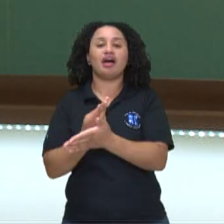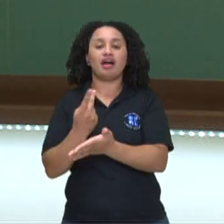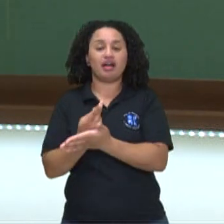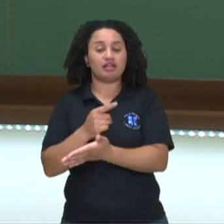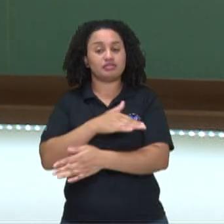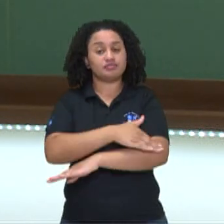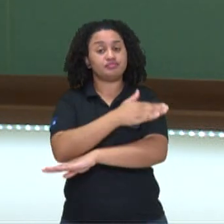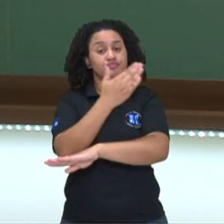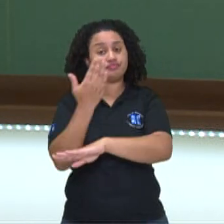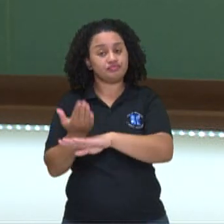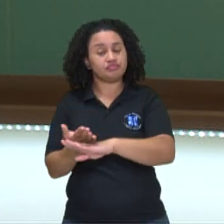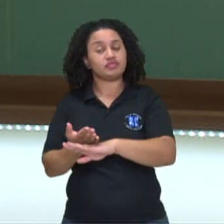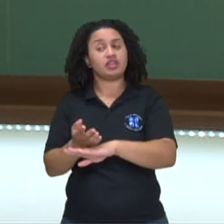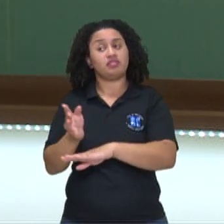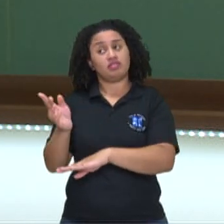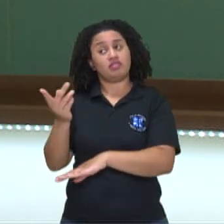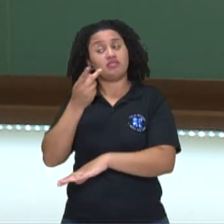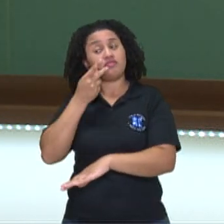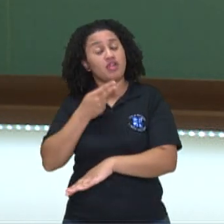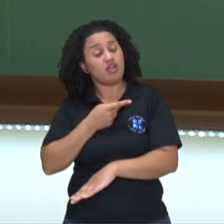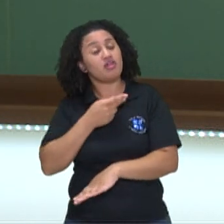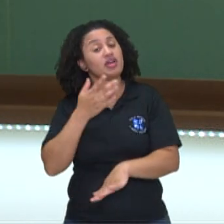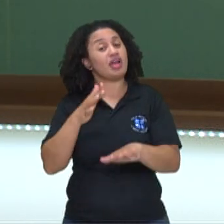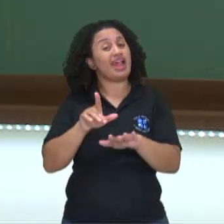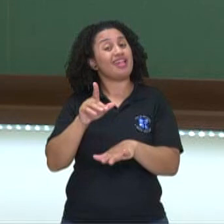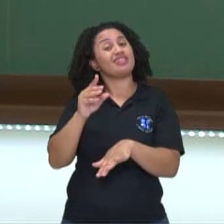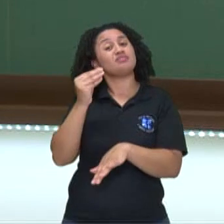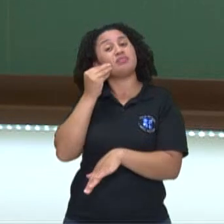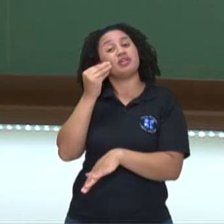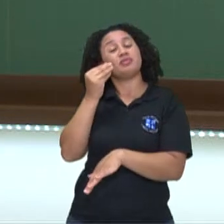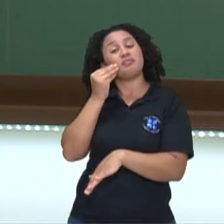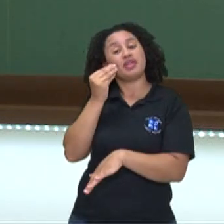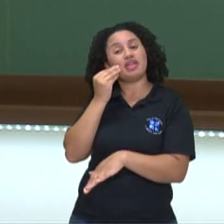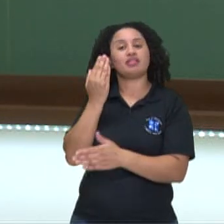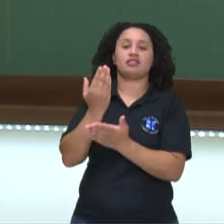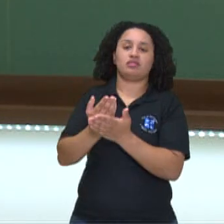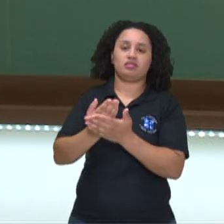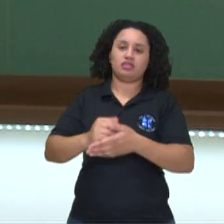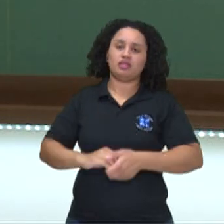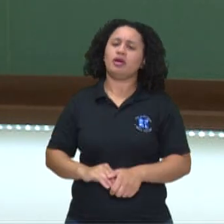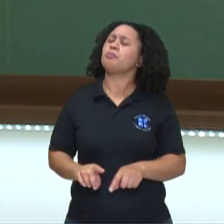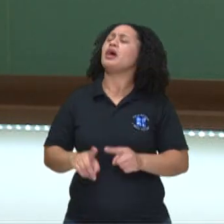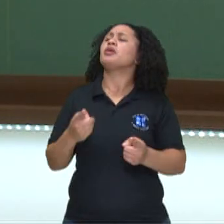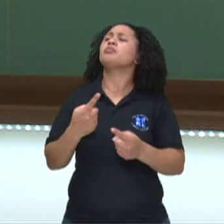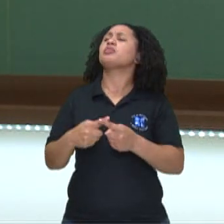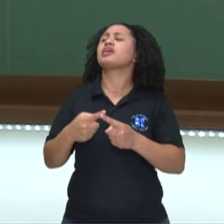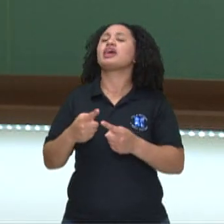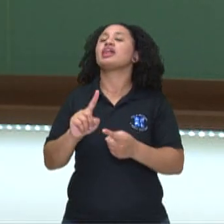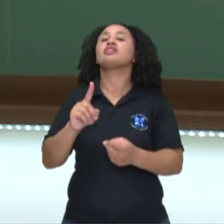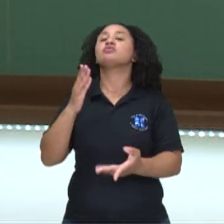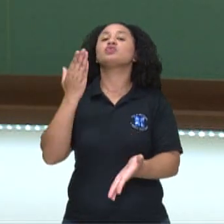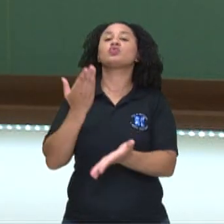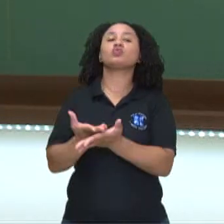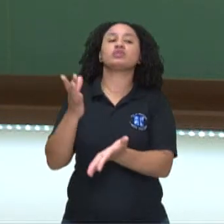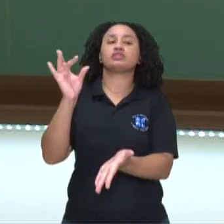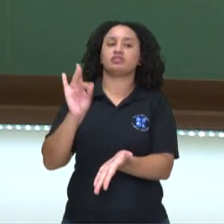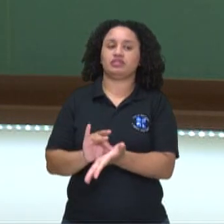senhora diz que talvez que ela tenta estudar. Por que ela realmente não estuda?